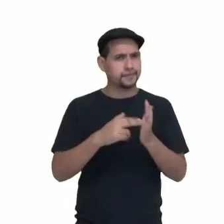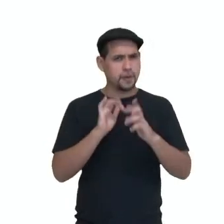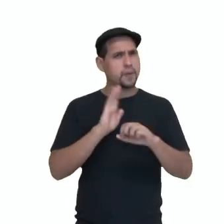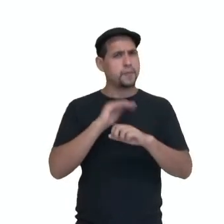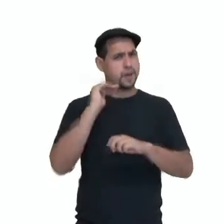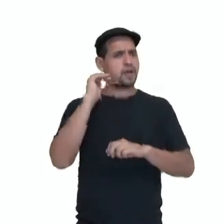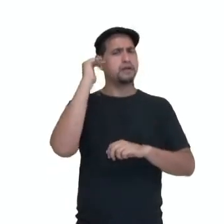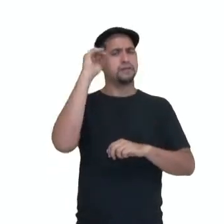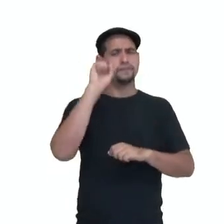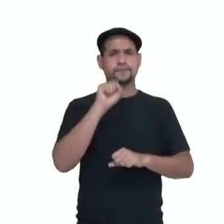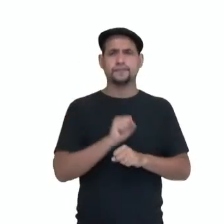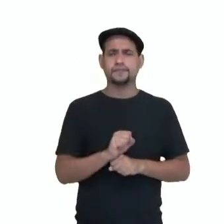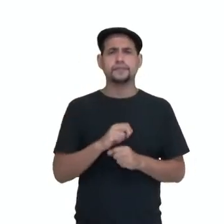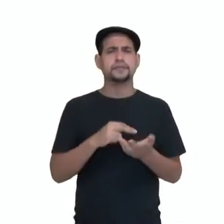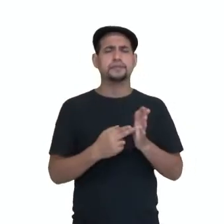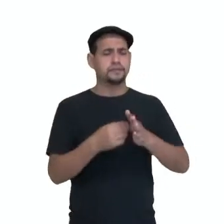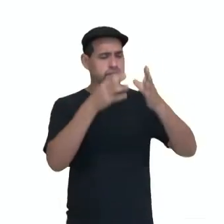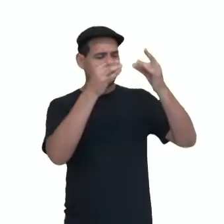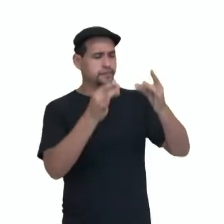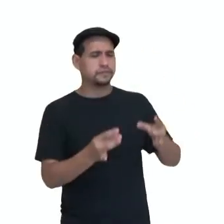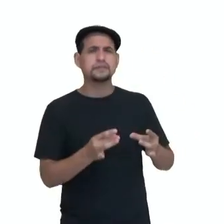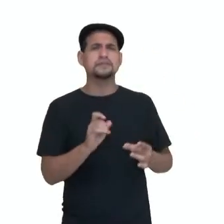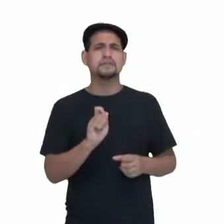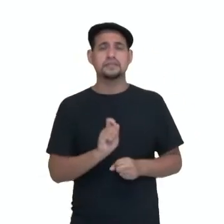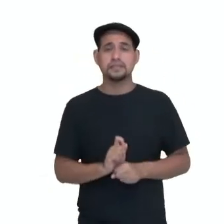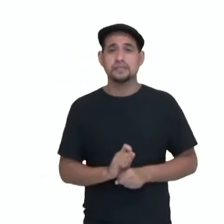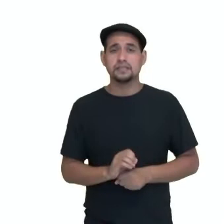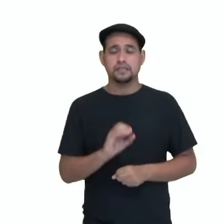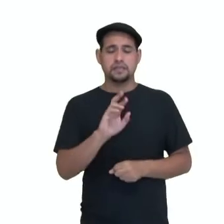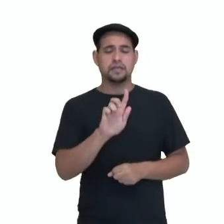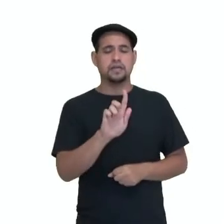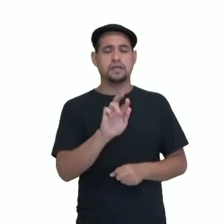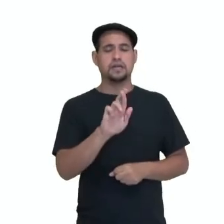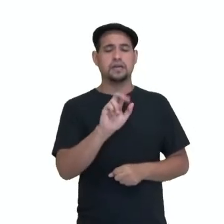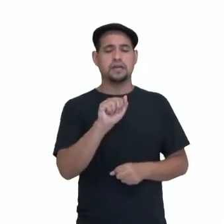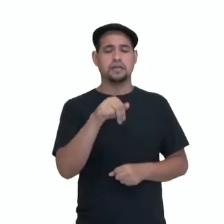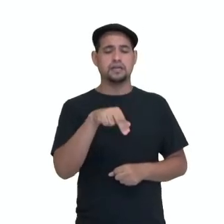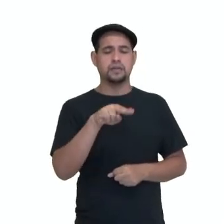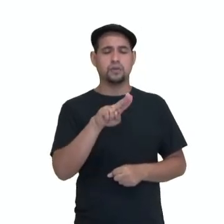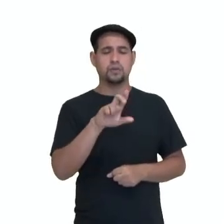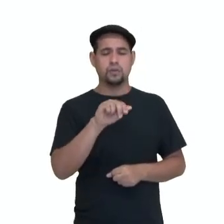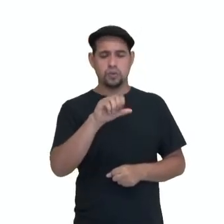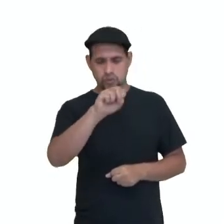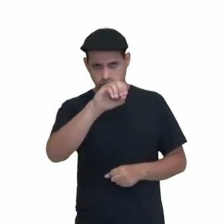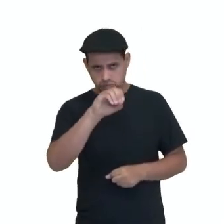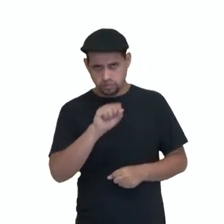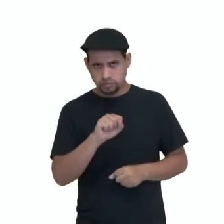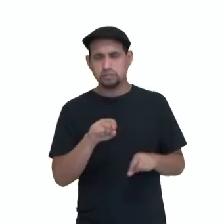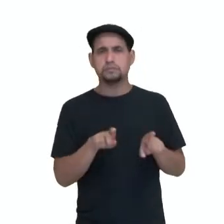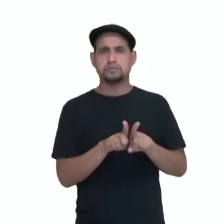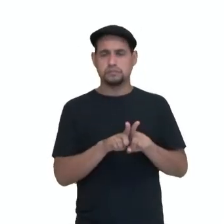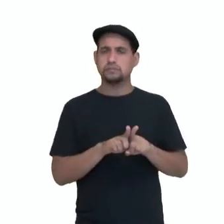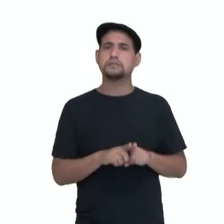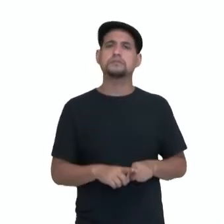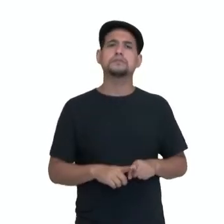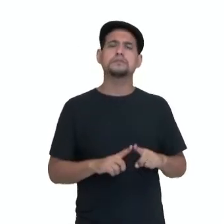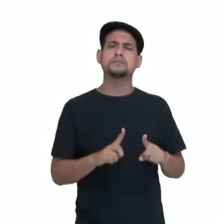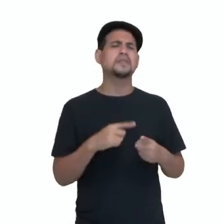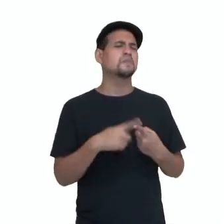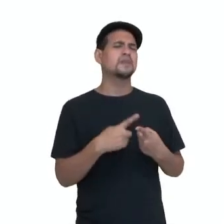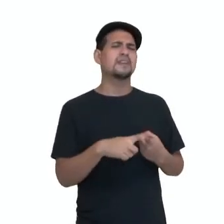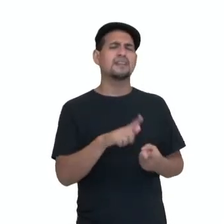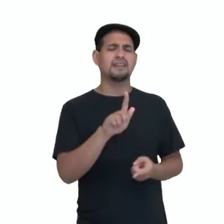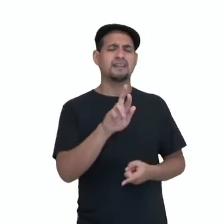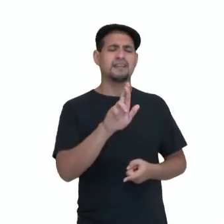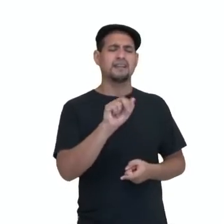maiores, né? São classificadas como granuloso, que são os neutrófilos, eosinófilos e os basófilos. Por que granuloso?